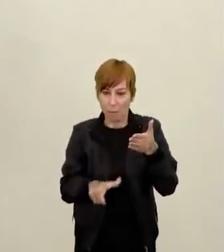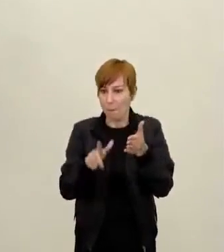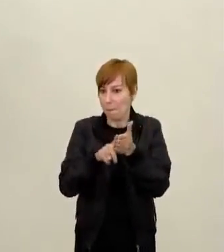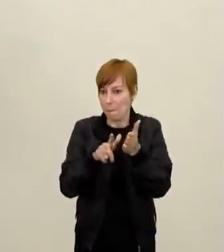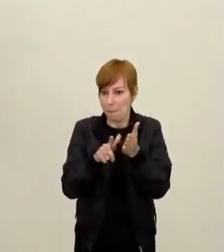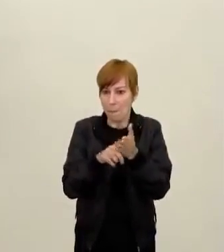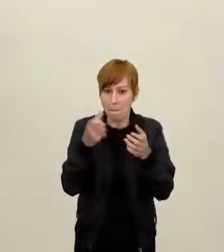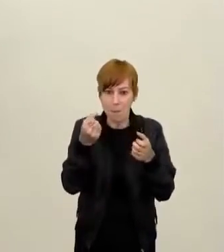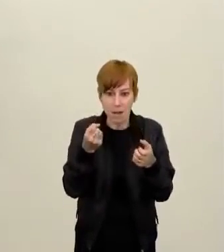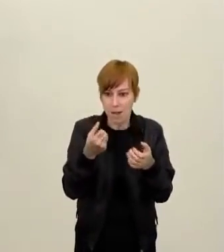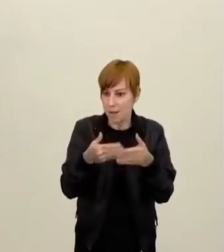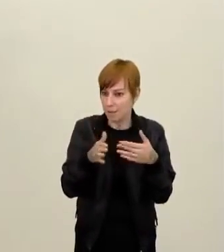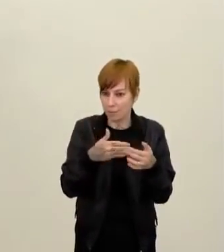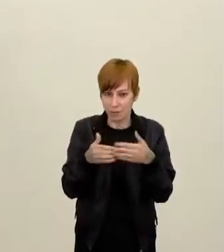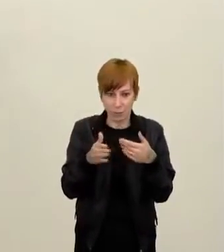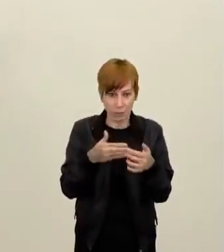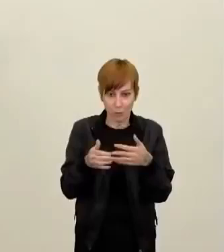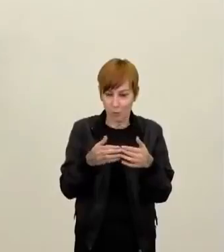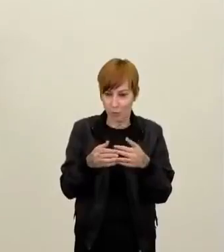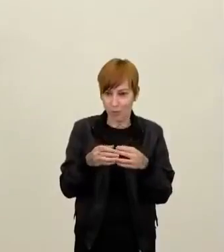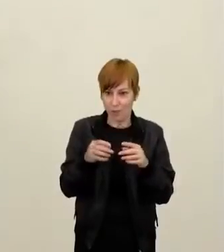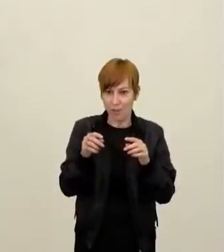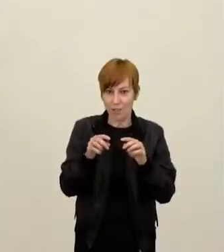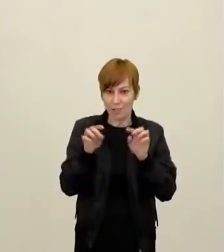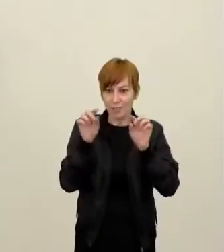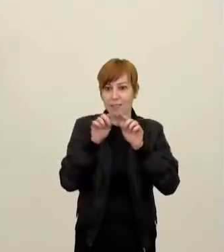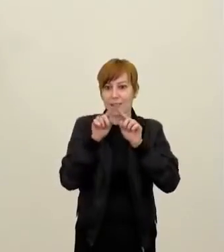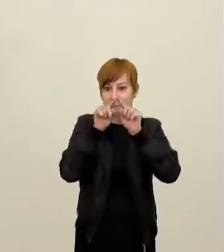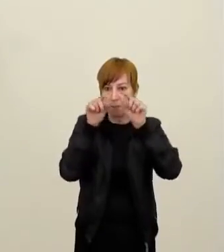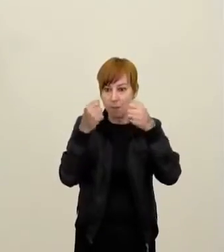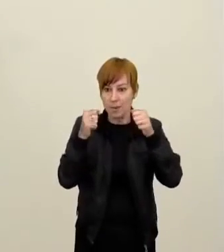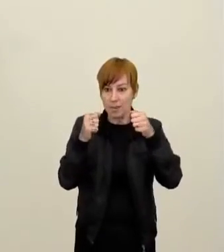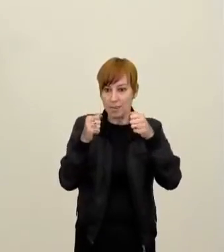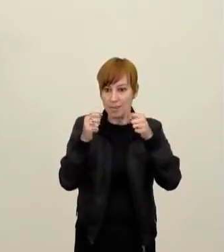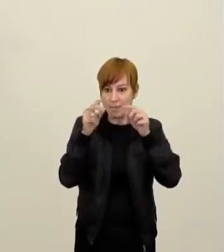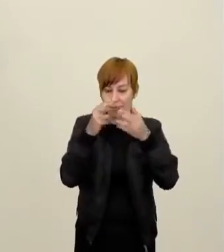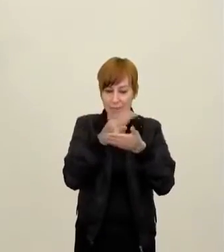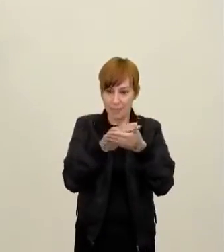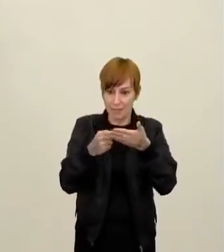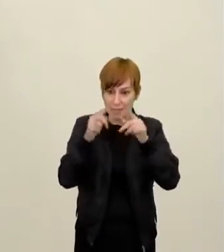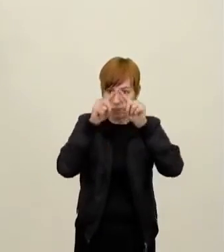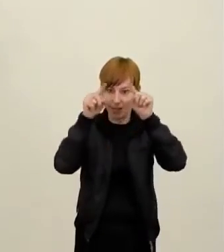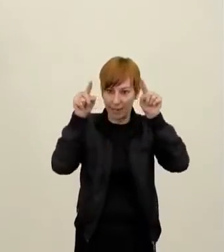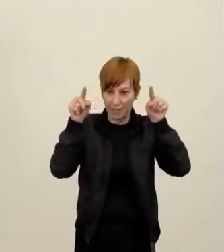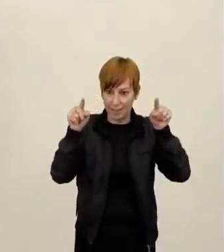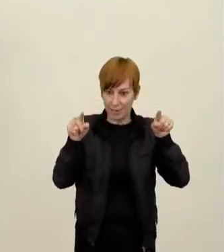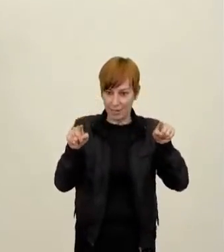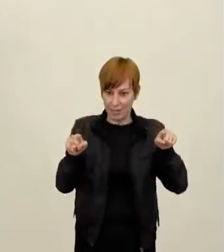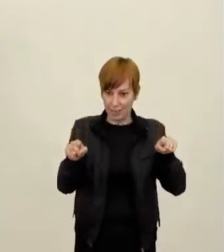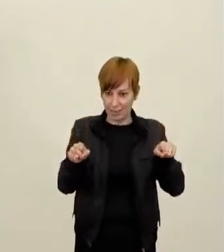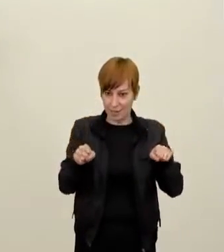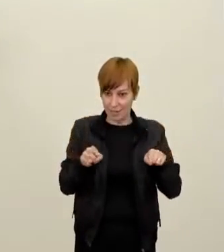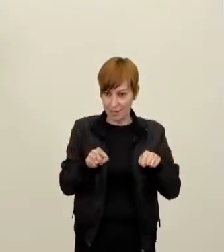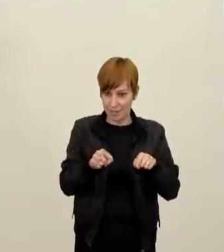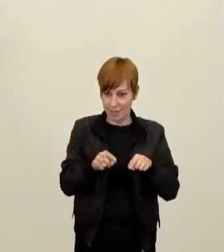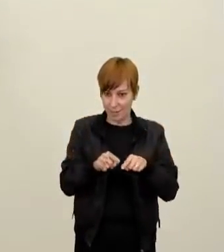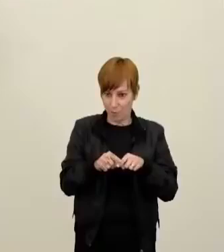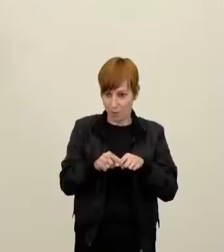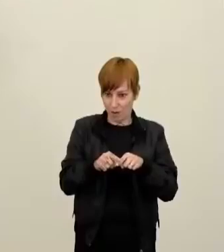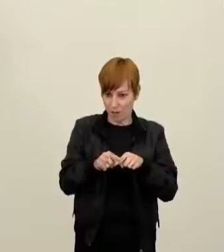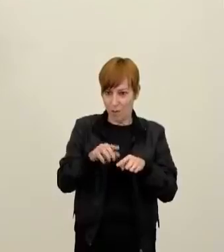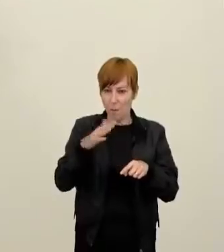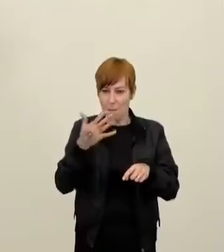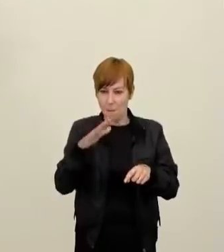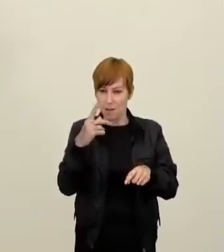quadrado assim, ó, escolha um tamanho qualquer. Eu tô pedindo pra vocês fazerem assim, 10 centímetros, mais ou menos, tá? Mas pode ser